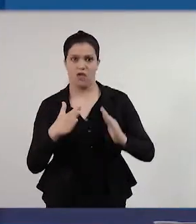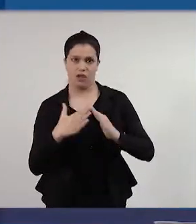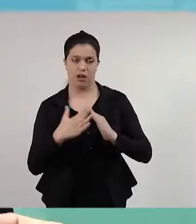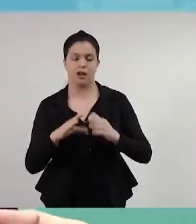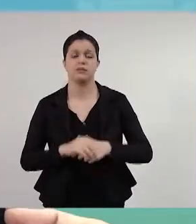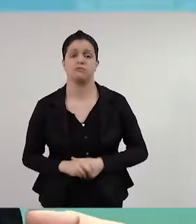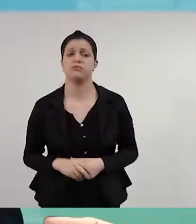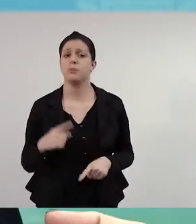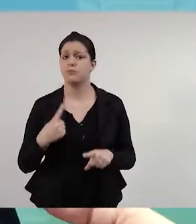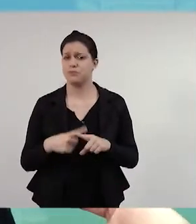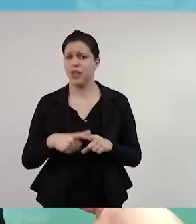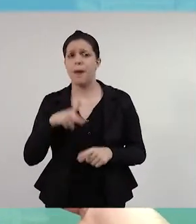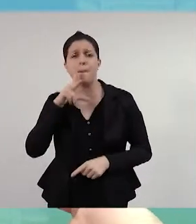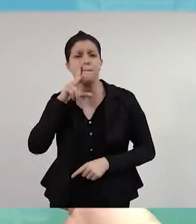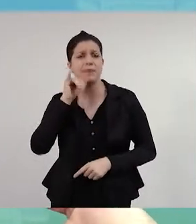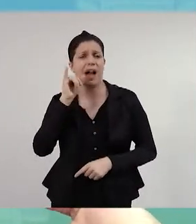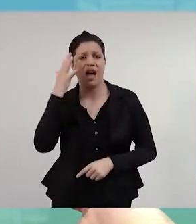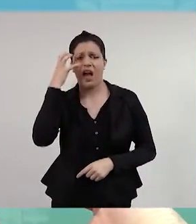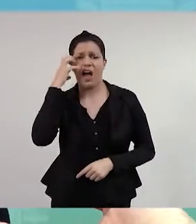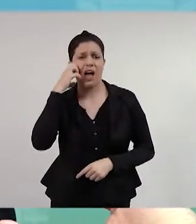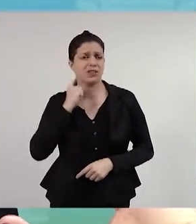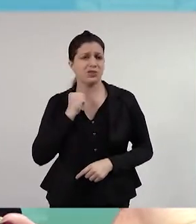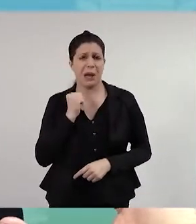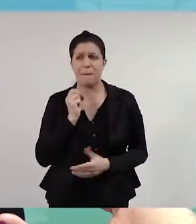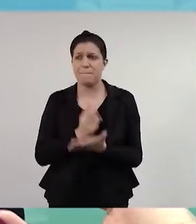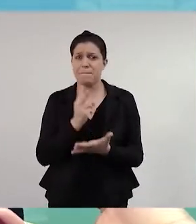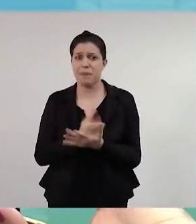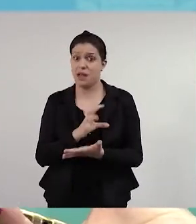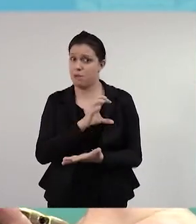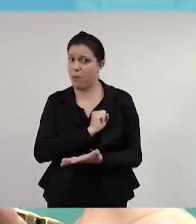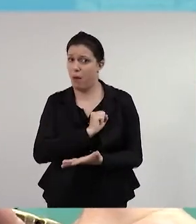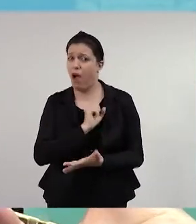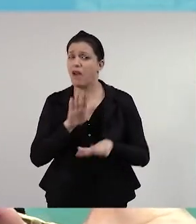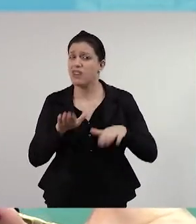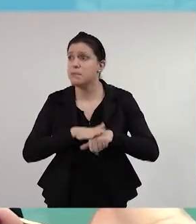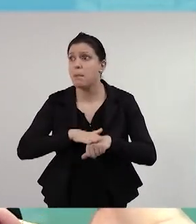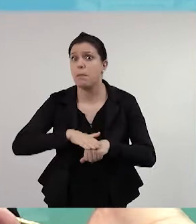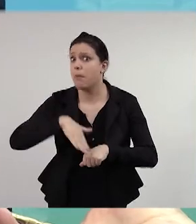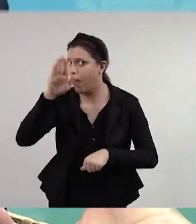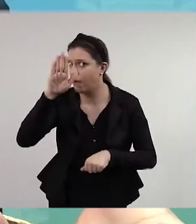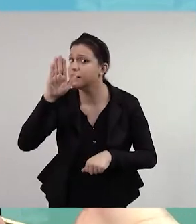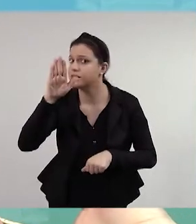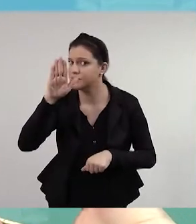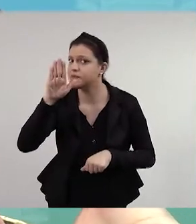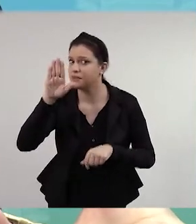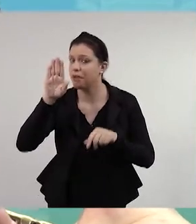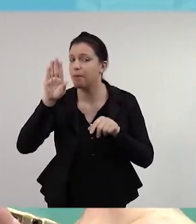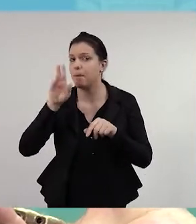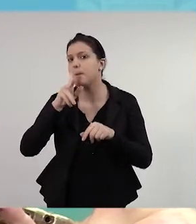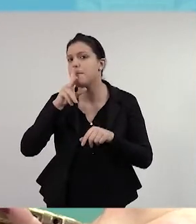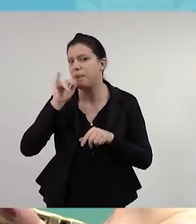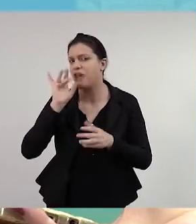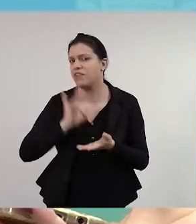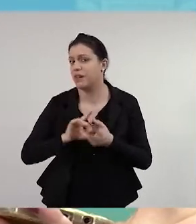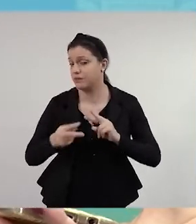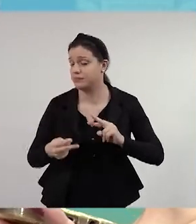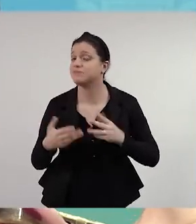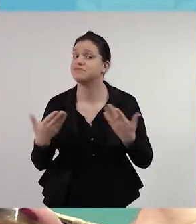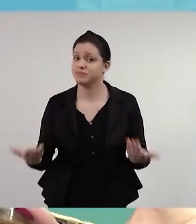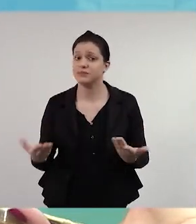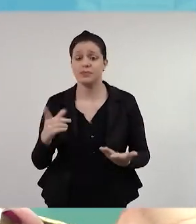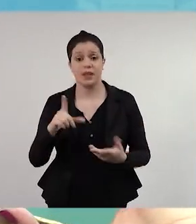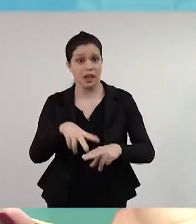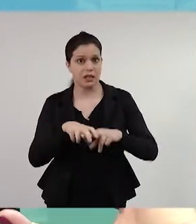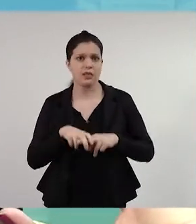lar. Os pais adotivos têm o mesmo amor, às vezes até suplantam os pais biológicos. Então, o amor deles